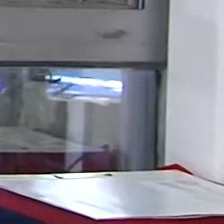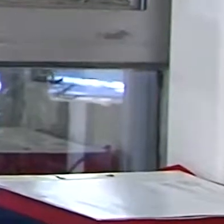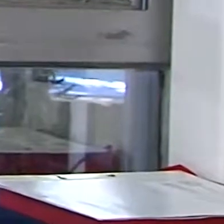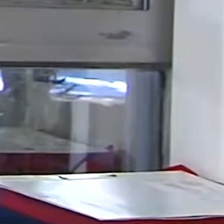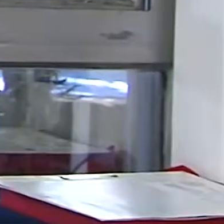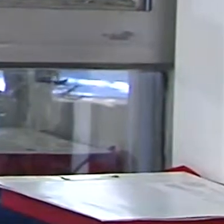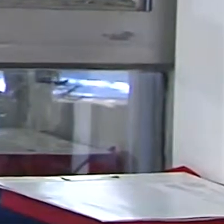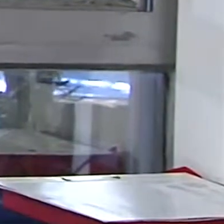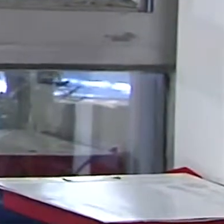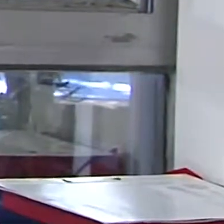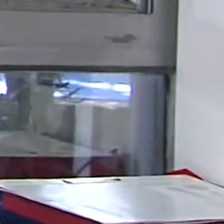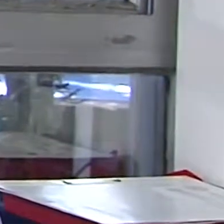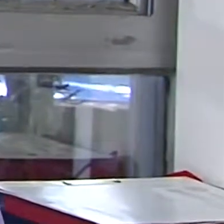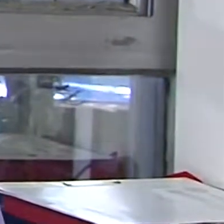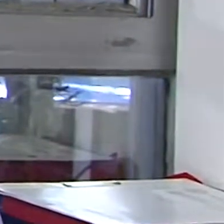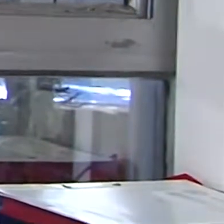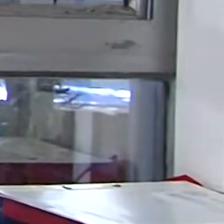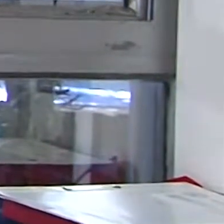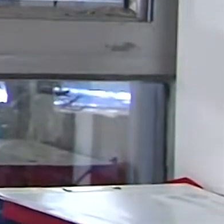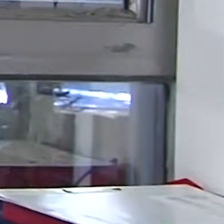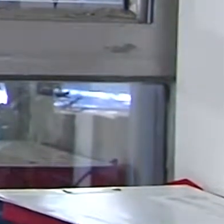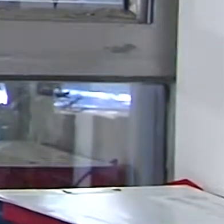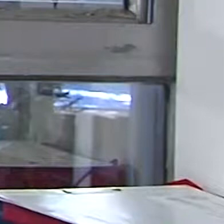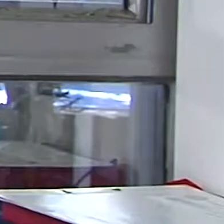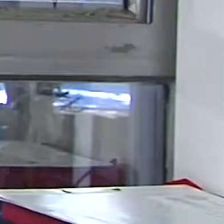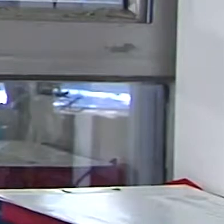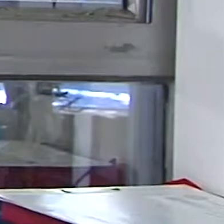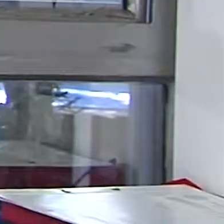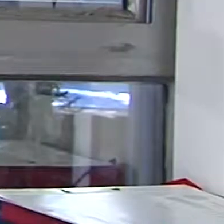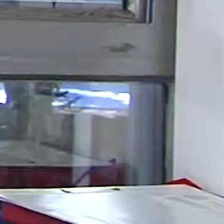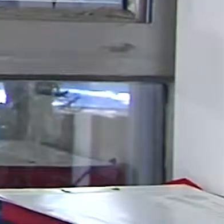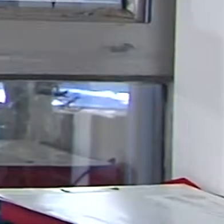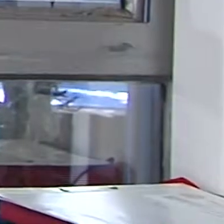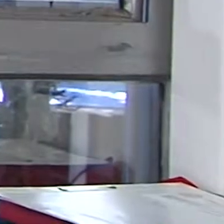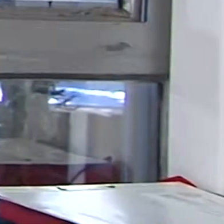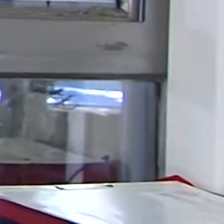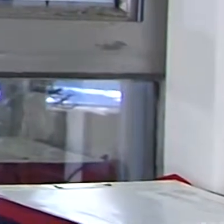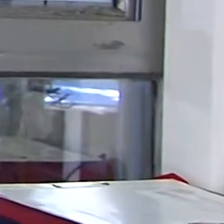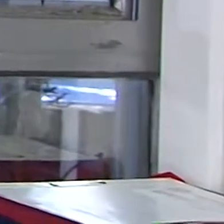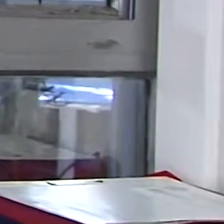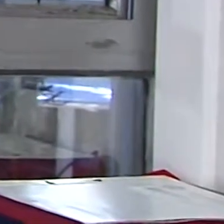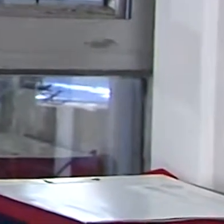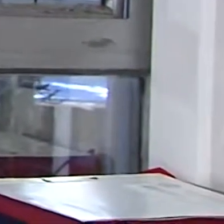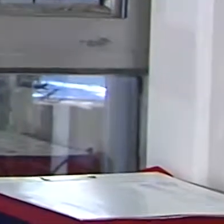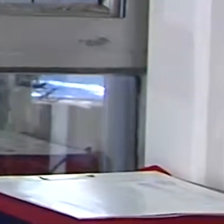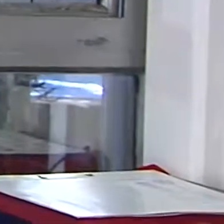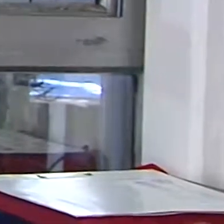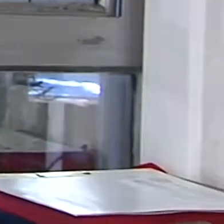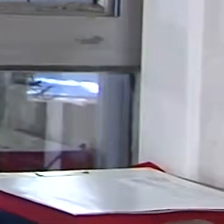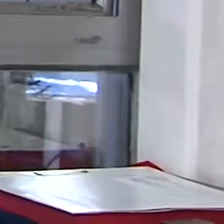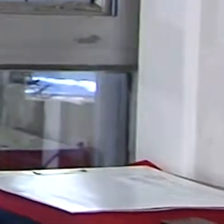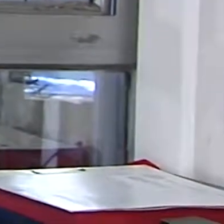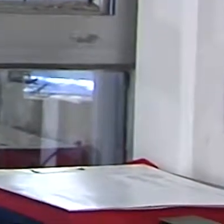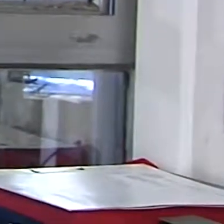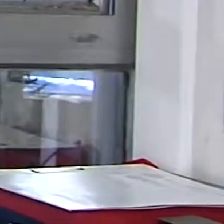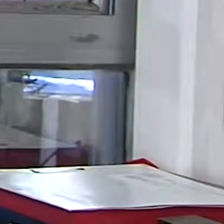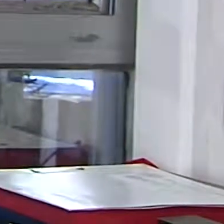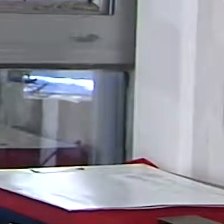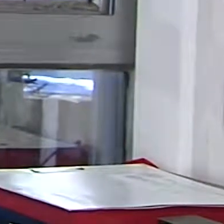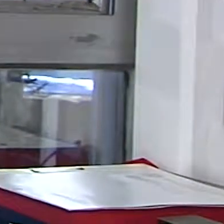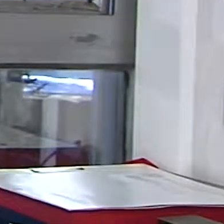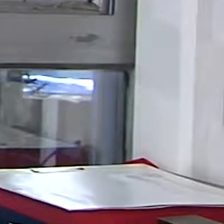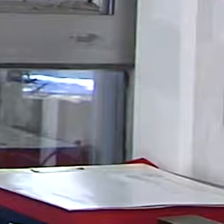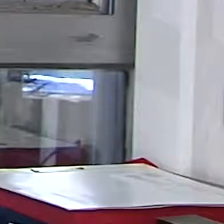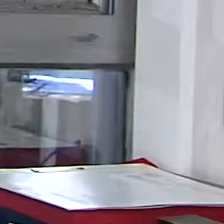nessas justificativas. É evidente que há um custo de manutenção, de depredação, que já está incluído, inclusive, na planilha. Já